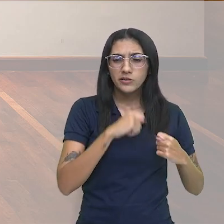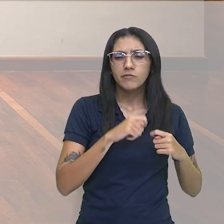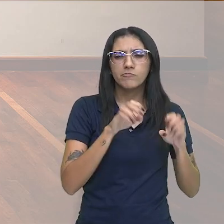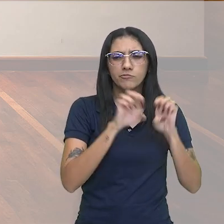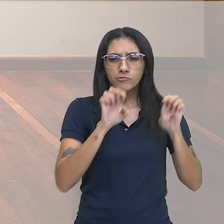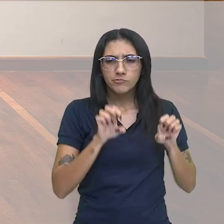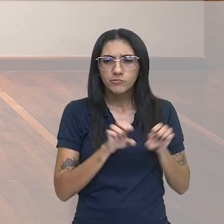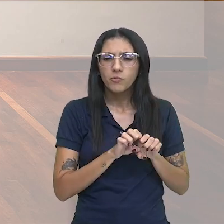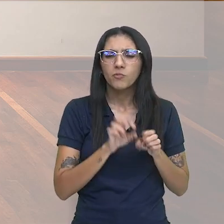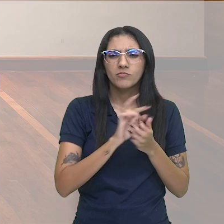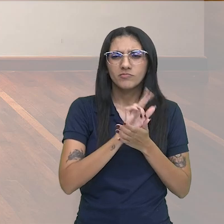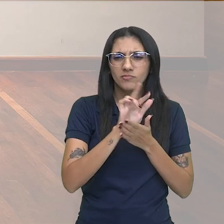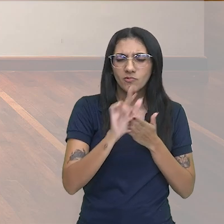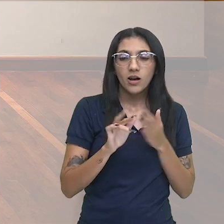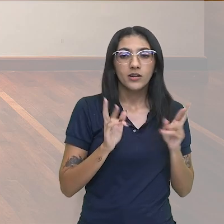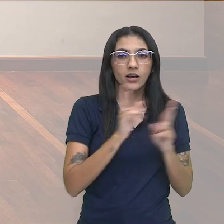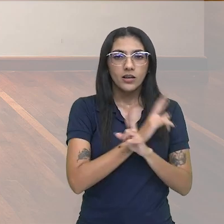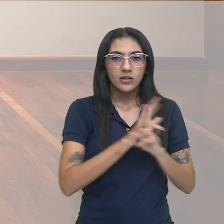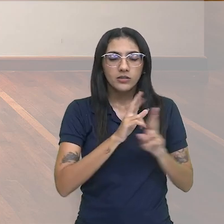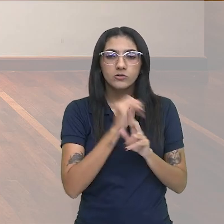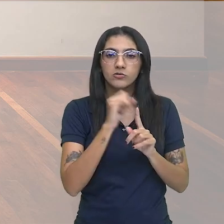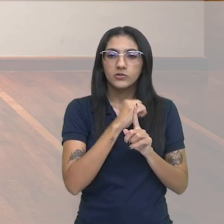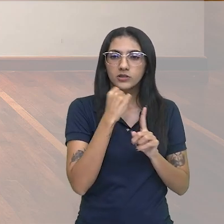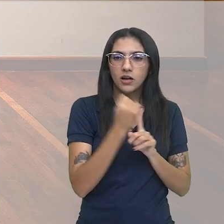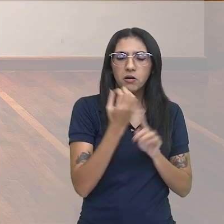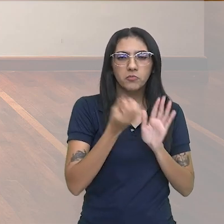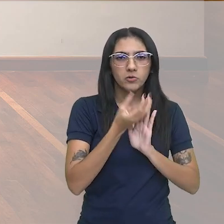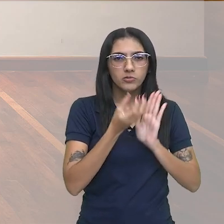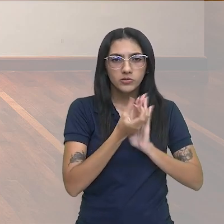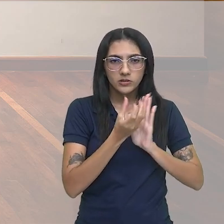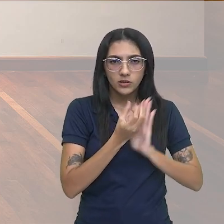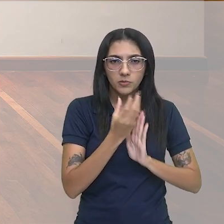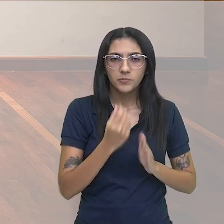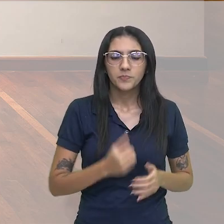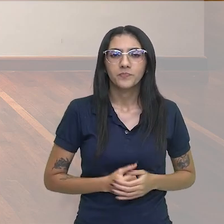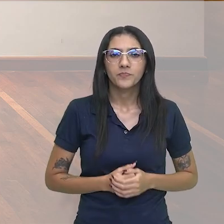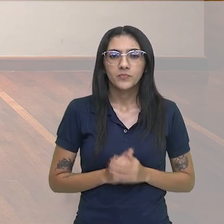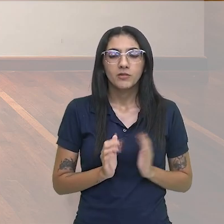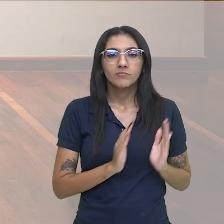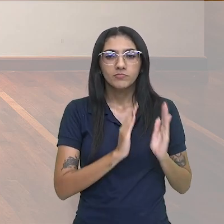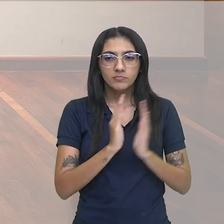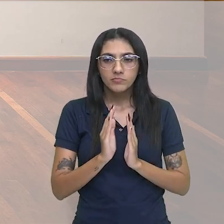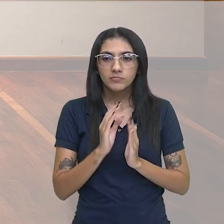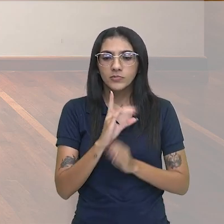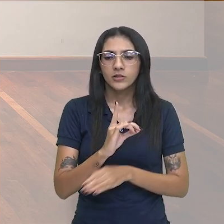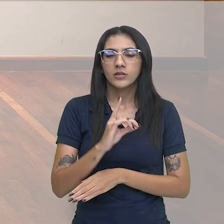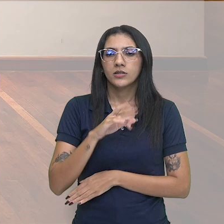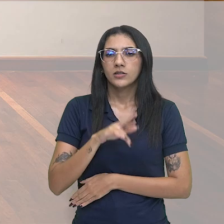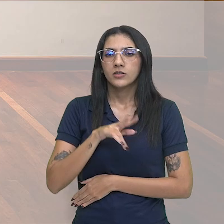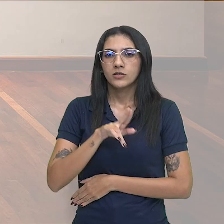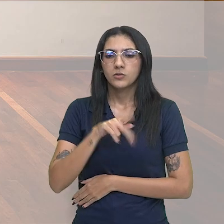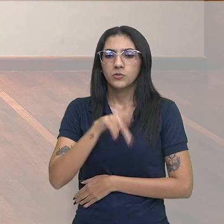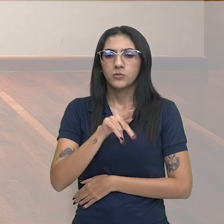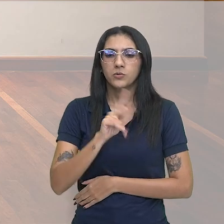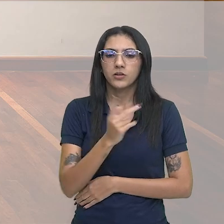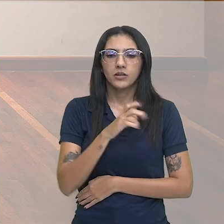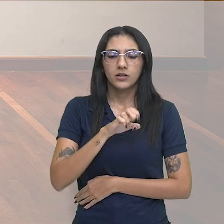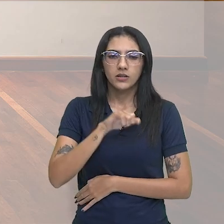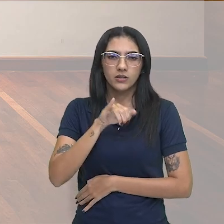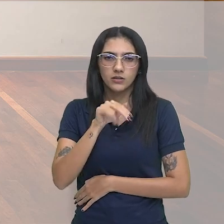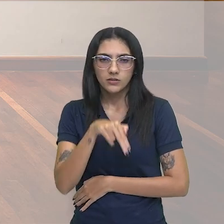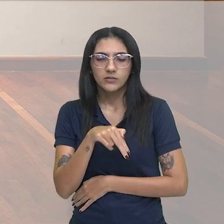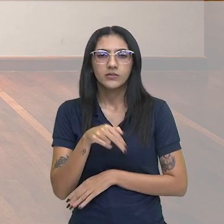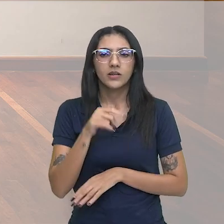infraestrutura, da superestrutura, né, das relações sociais de produção. O Emile Durkheim, que vai trazer